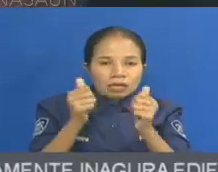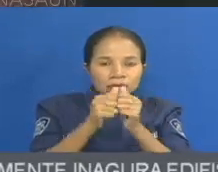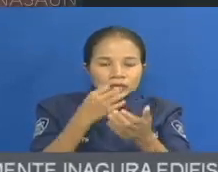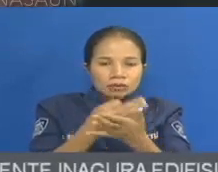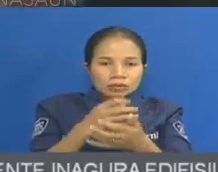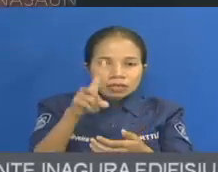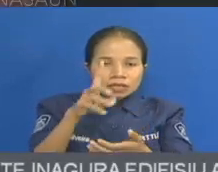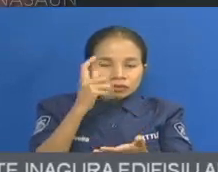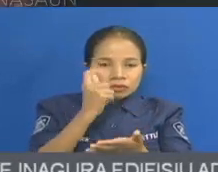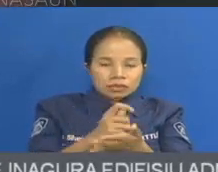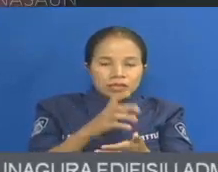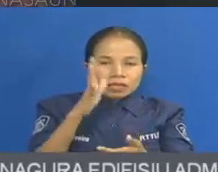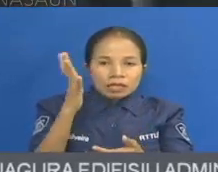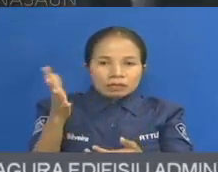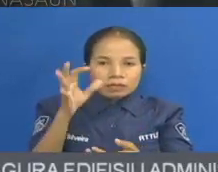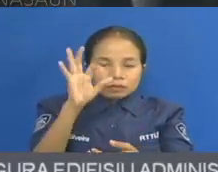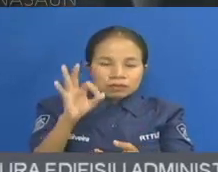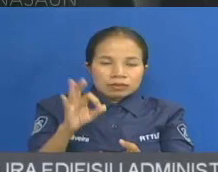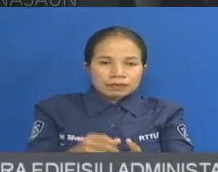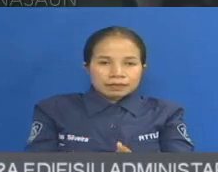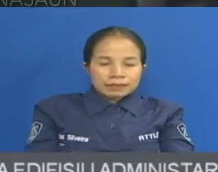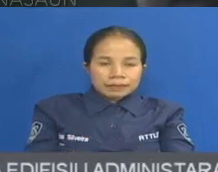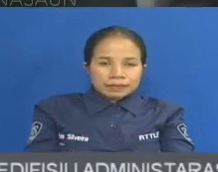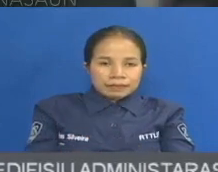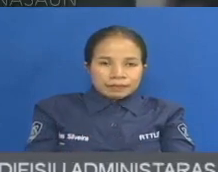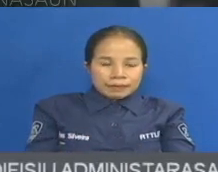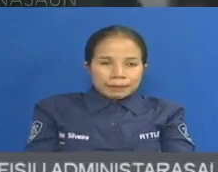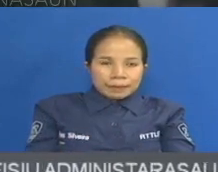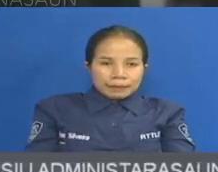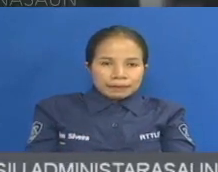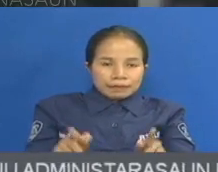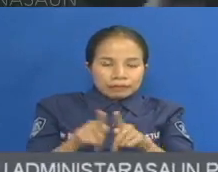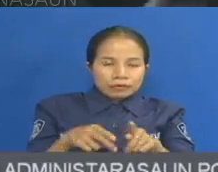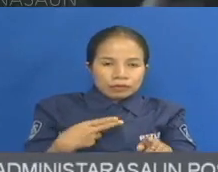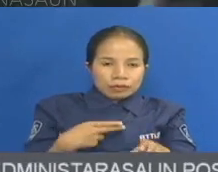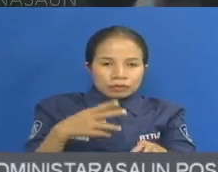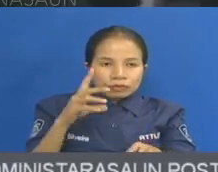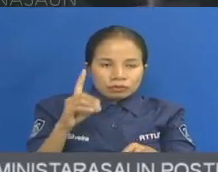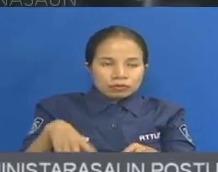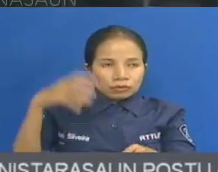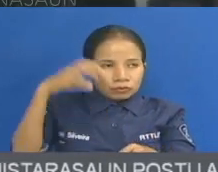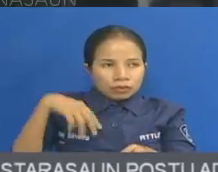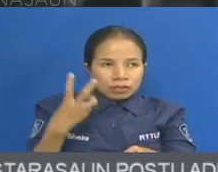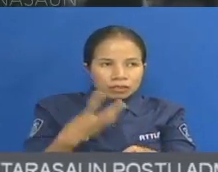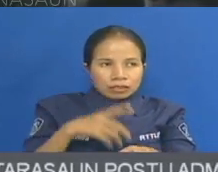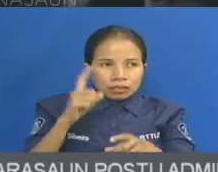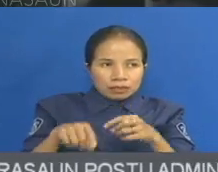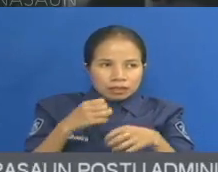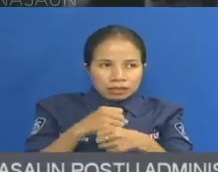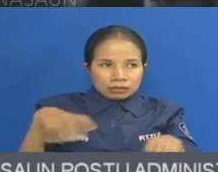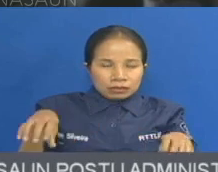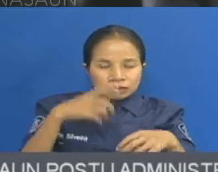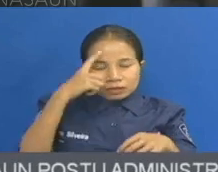Rihun Atusida, lima nulu recensia. Lima nemaca e posto a tudo, quando muda, ita la belaha no botide,